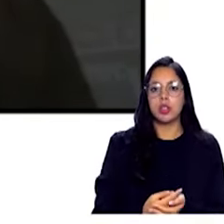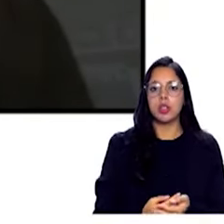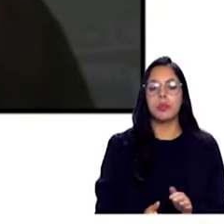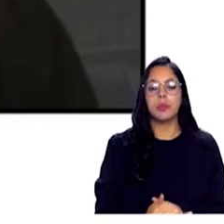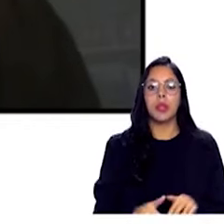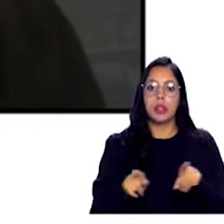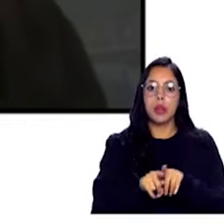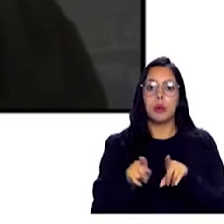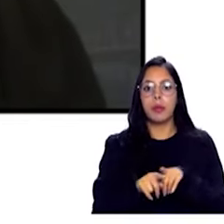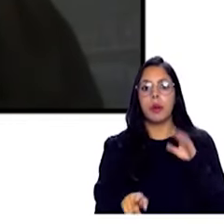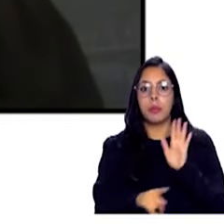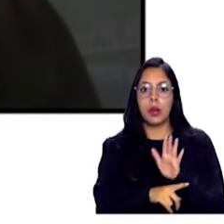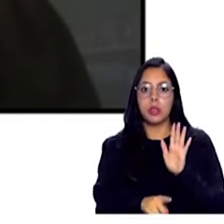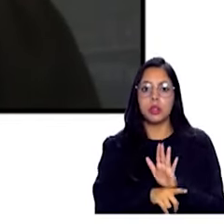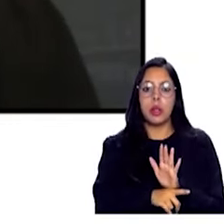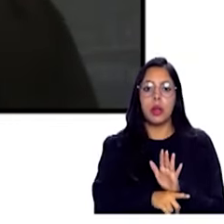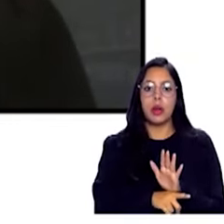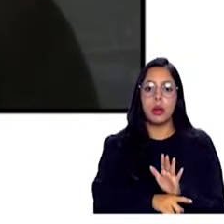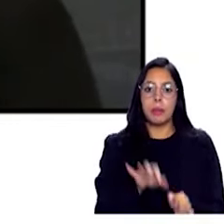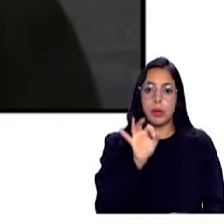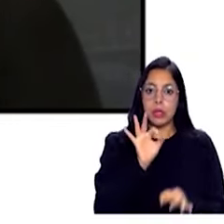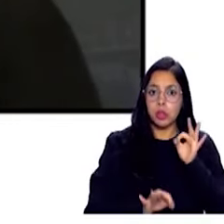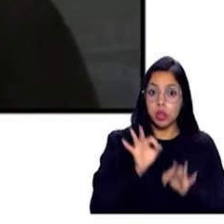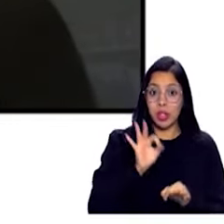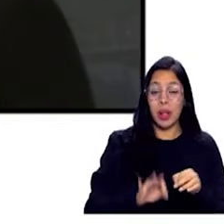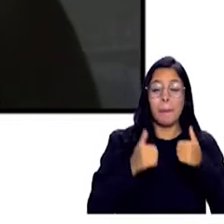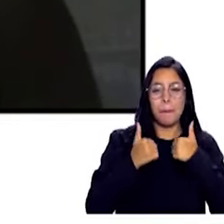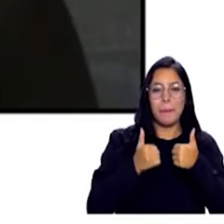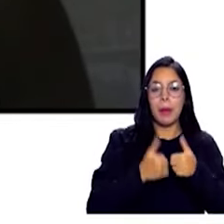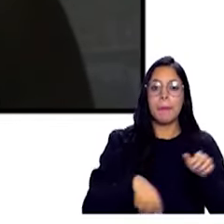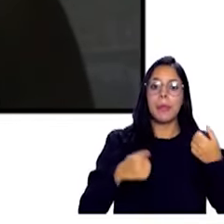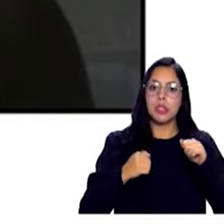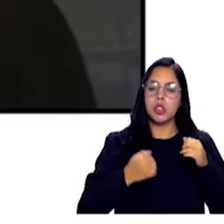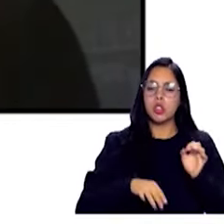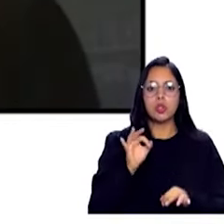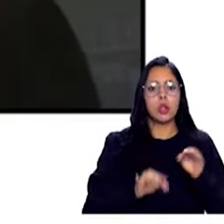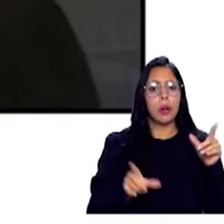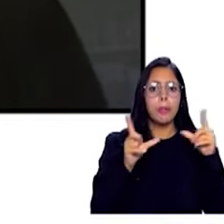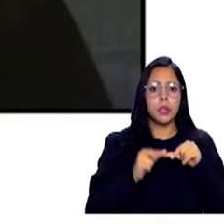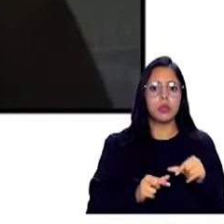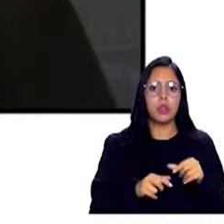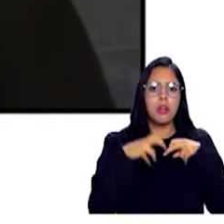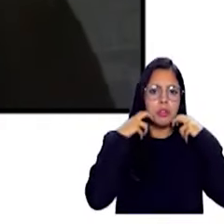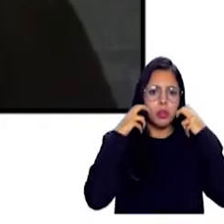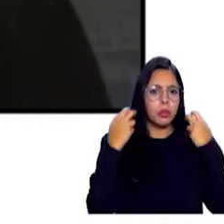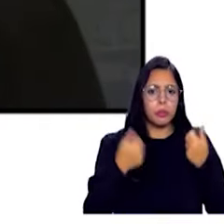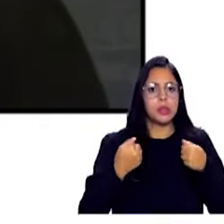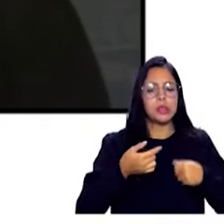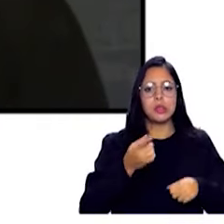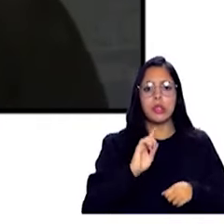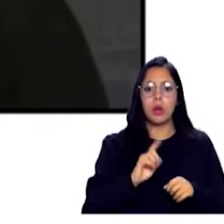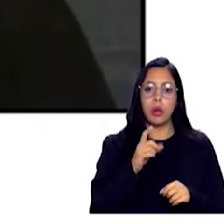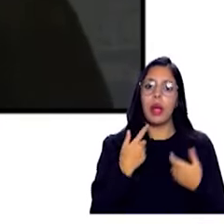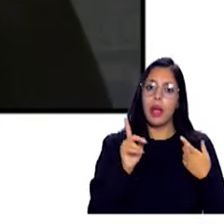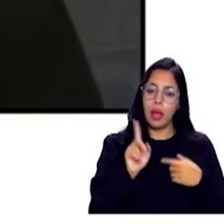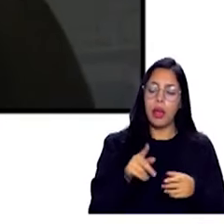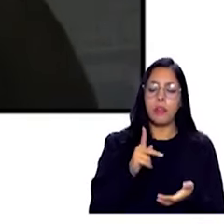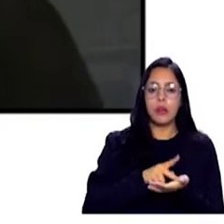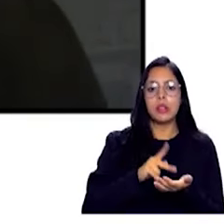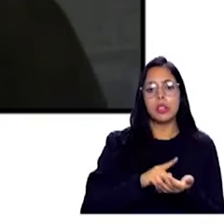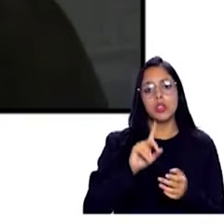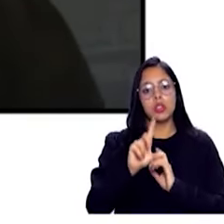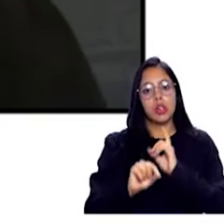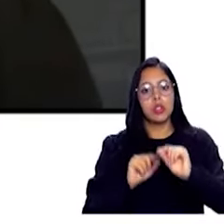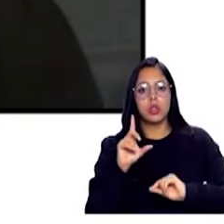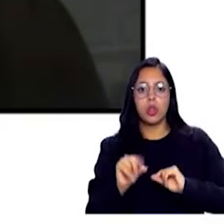julgar bem eles têm que julgar menos e isso não é vergonhoso isso é a finalidade dos Filtros isso pode e deve ser declarado em